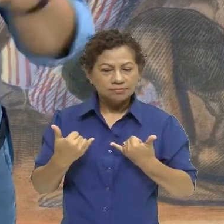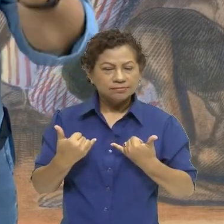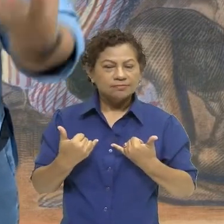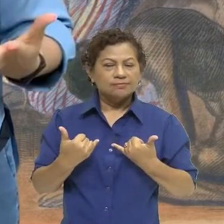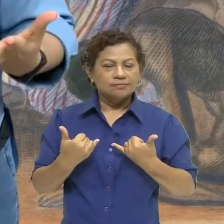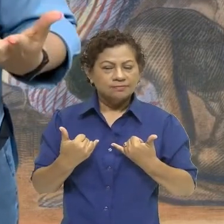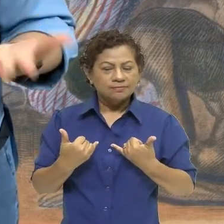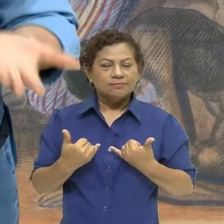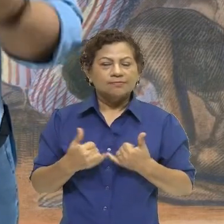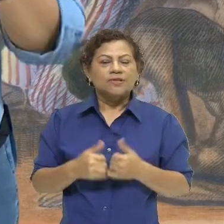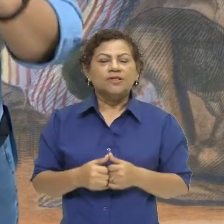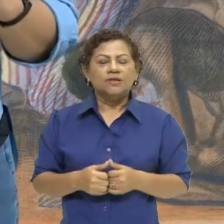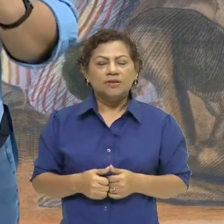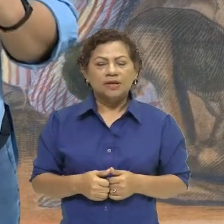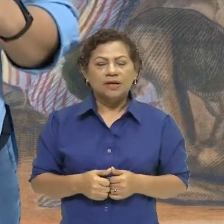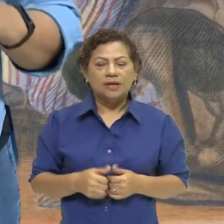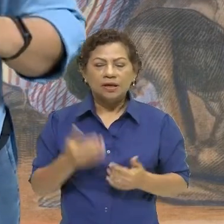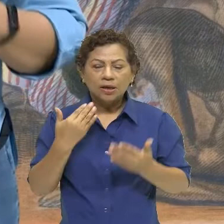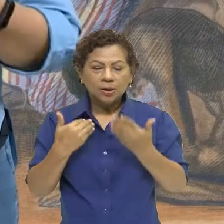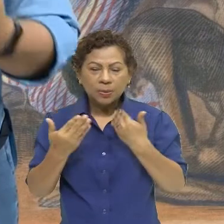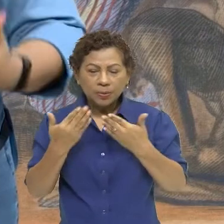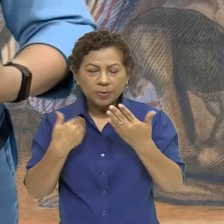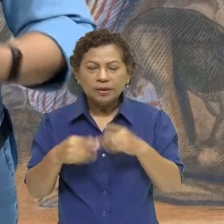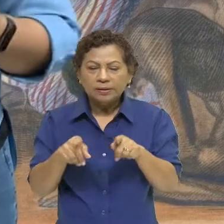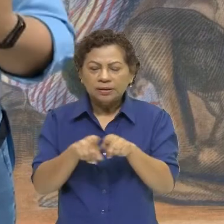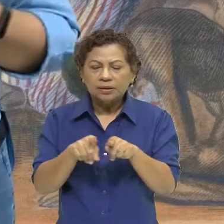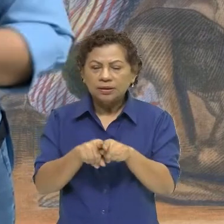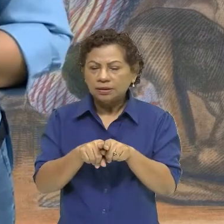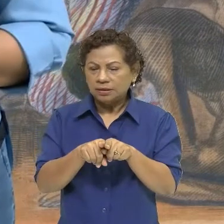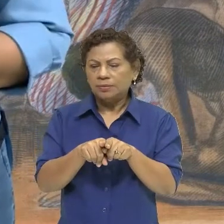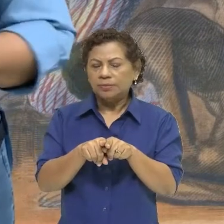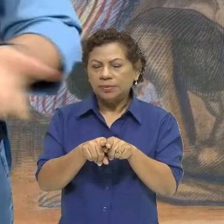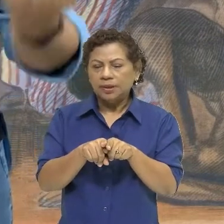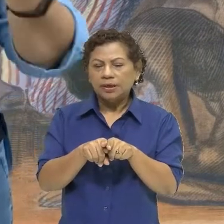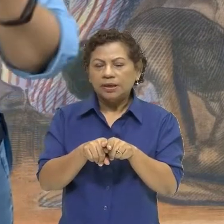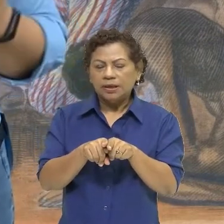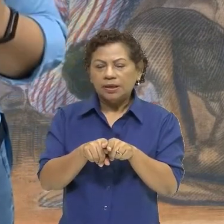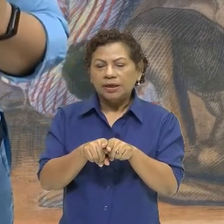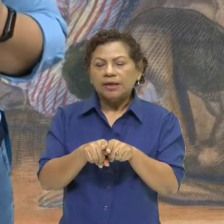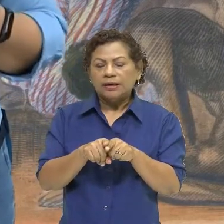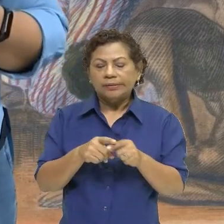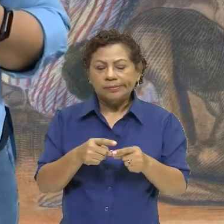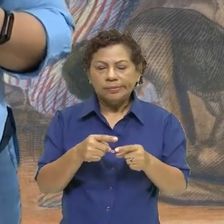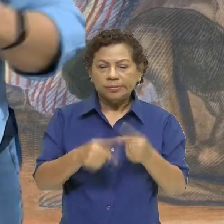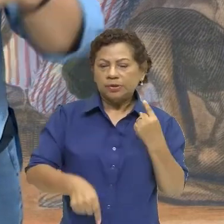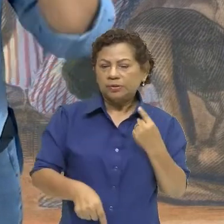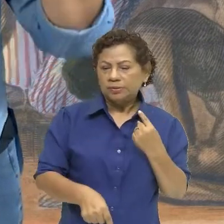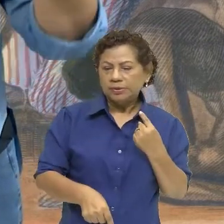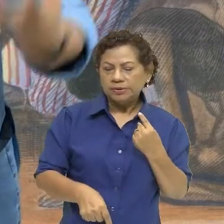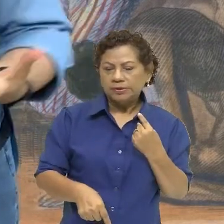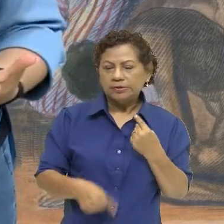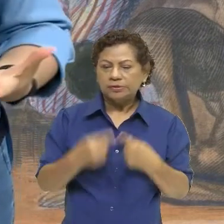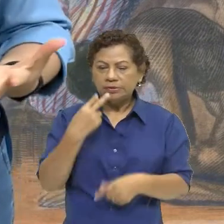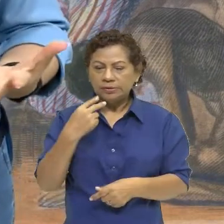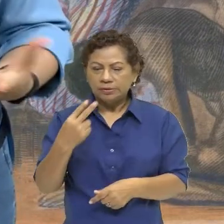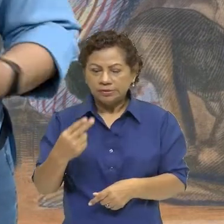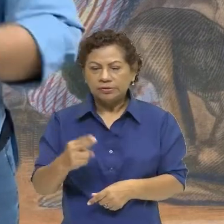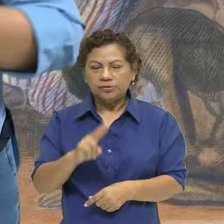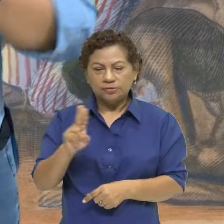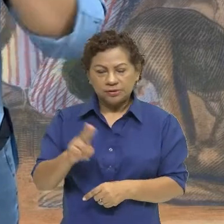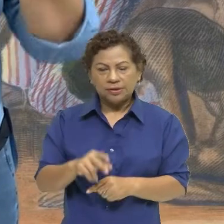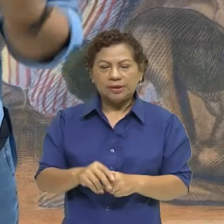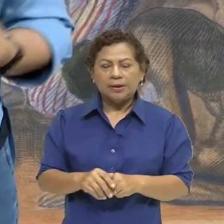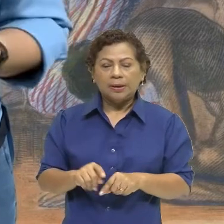sua culinária e também através da resistência aí pelo uso da sua língua, que acabou se incorporando à nossa,